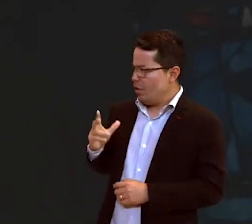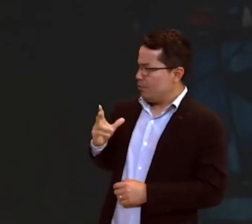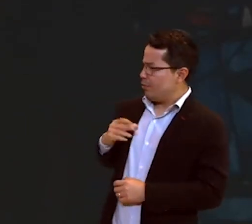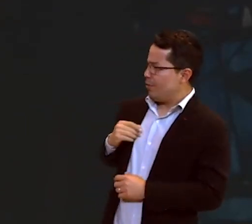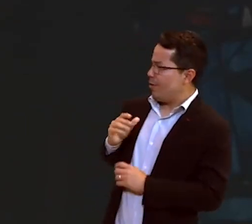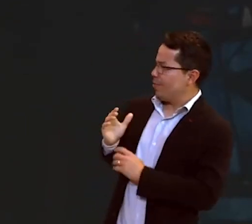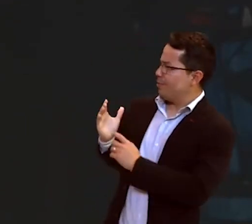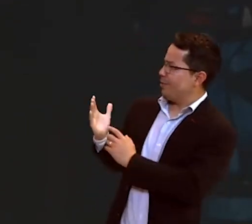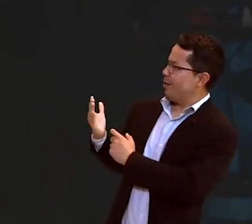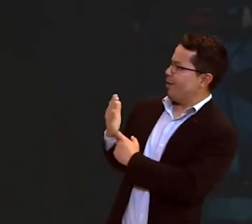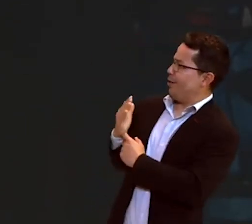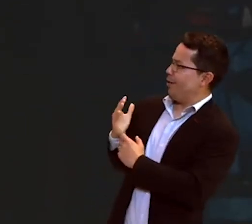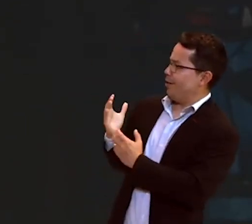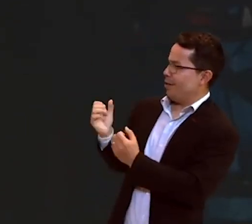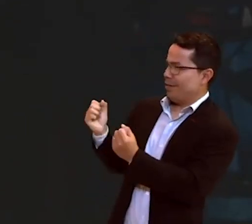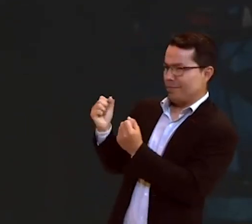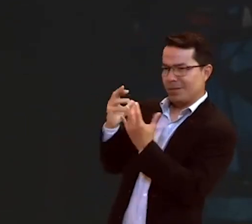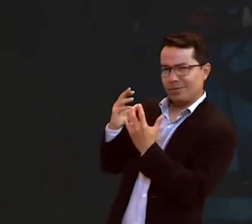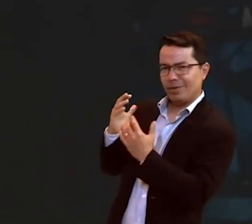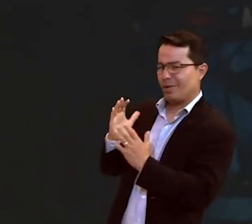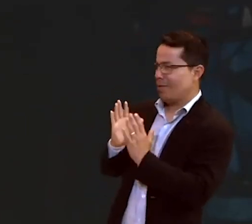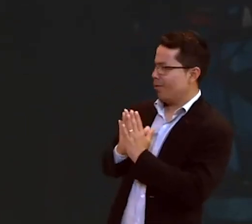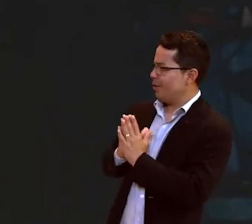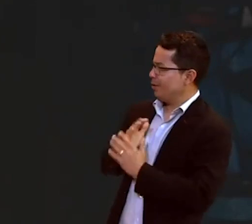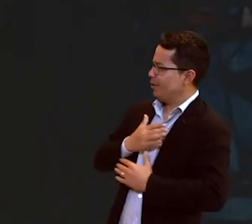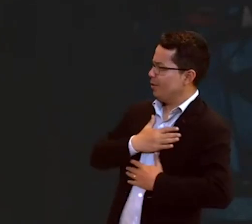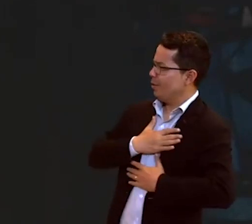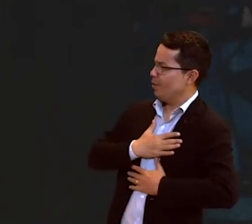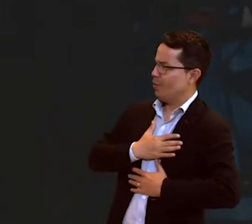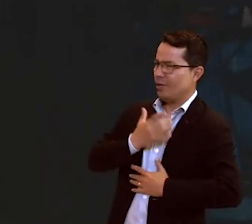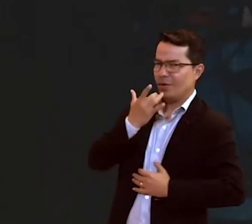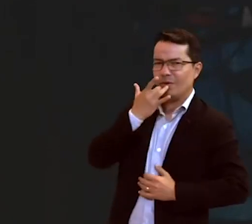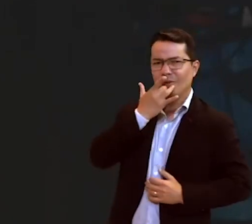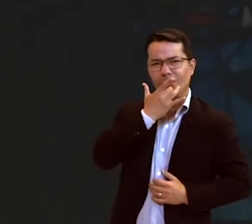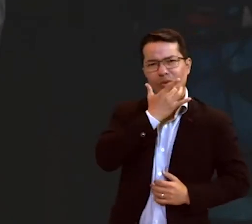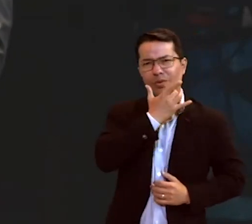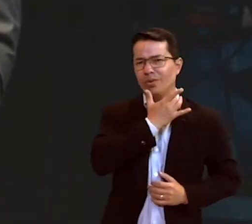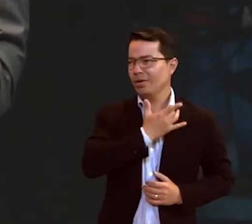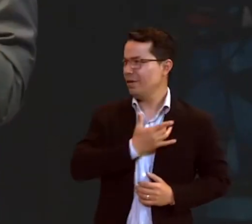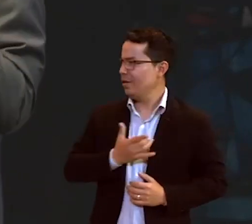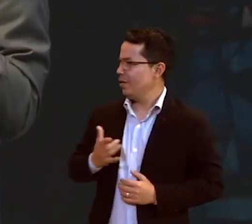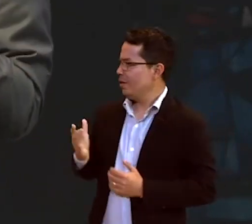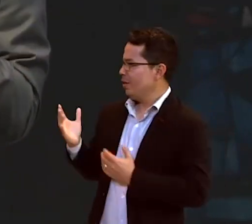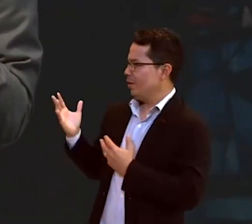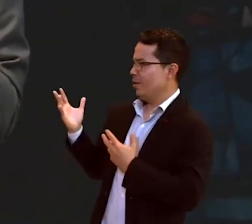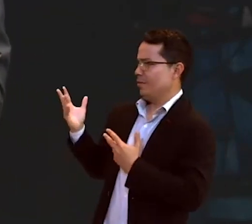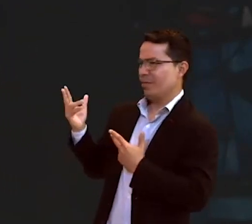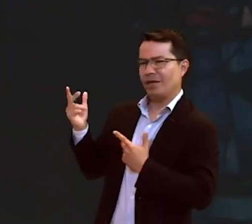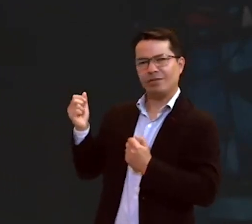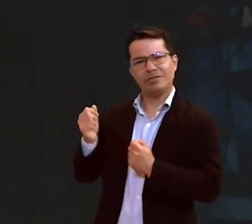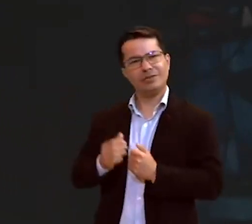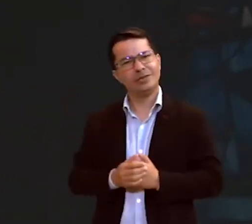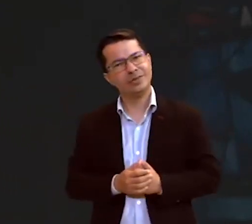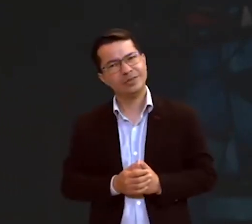Alguém quando ora, os sentinelas quando vêm e oram pela gente, como é gostoso. Parece que tem oração que tira com a mão